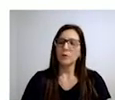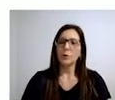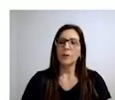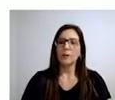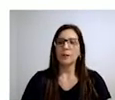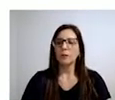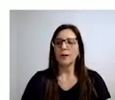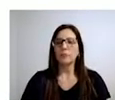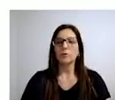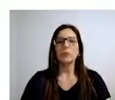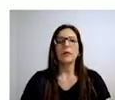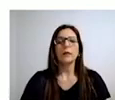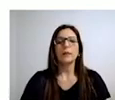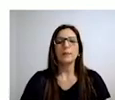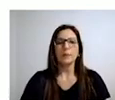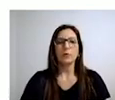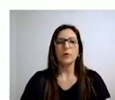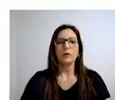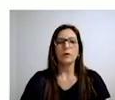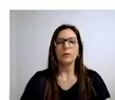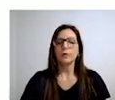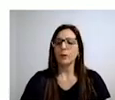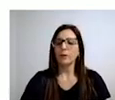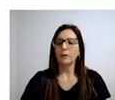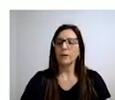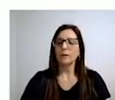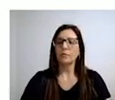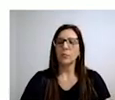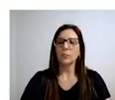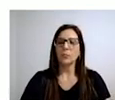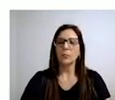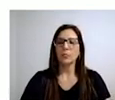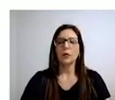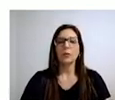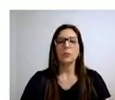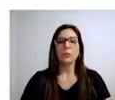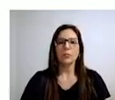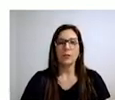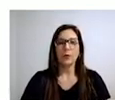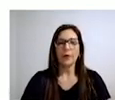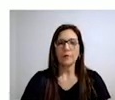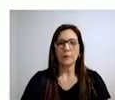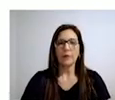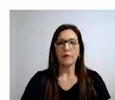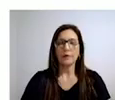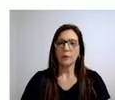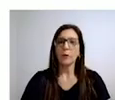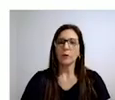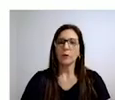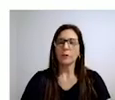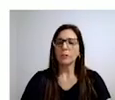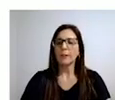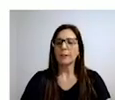espécie humana, que no caso, a espécie humana contém 46 cromossomos. Os outros animais seria uma